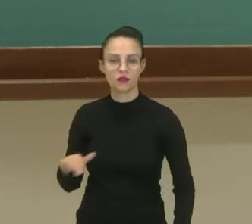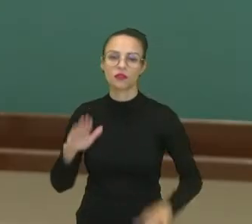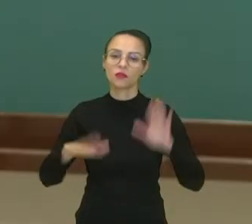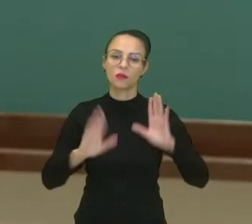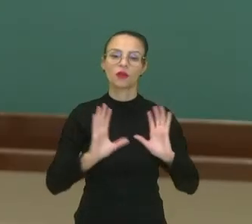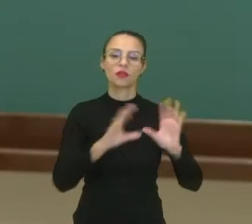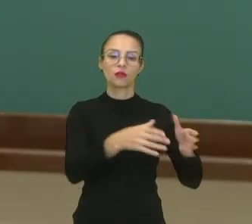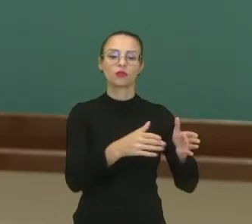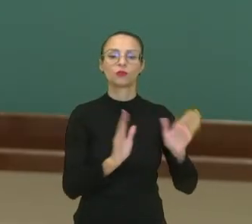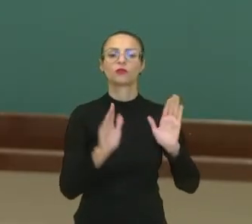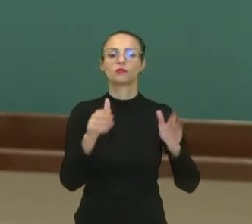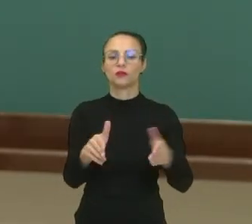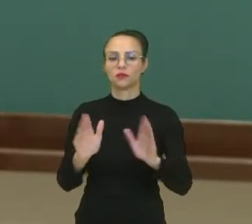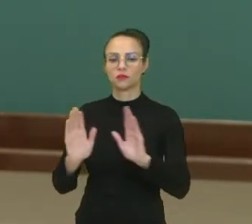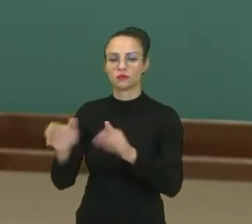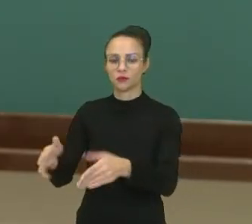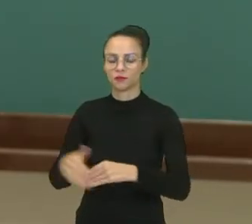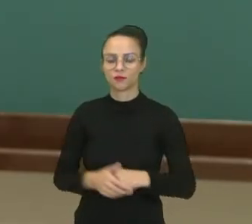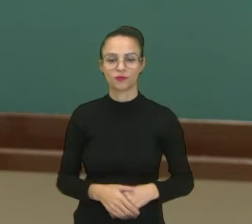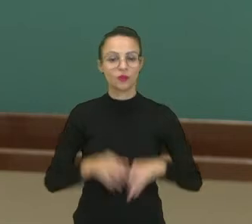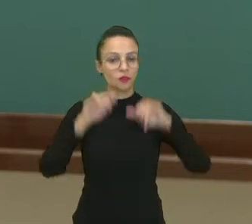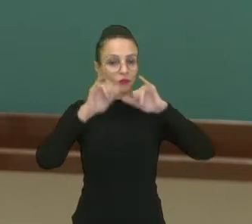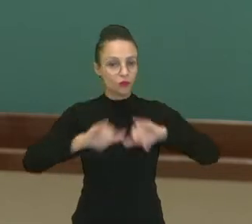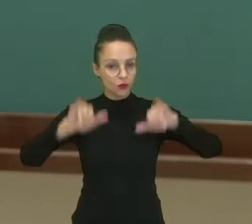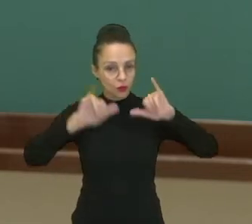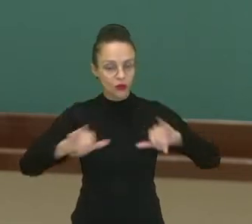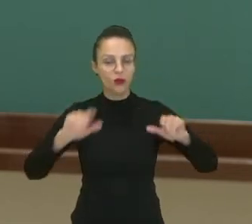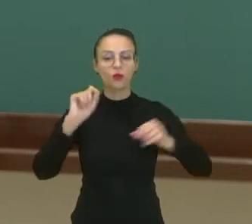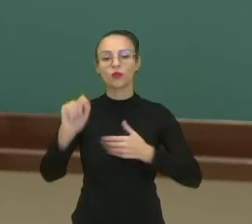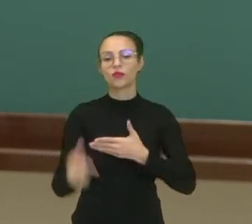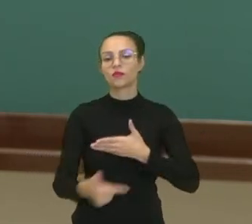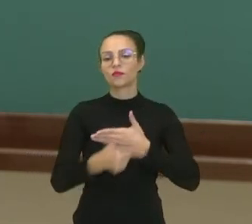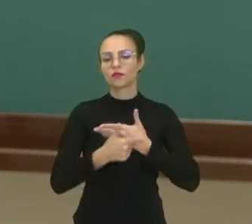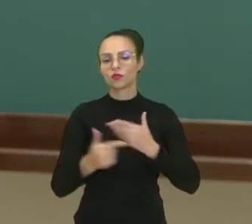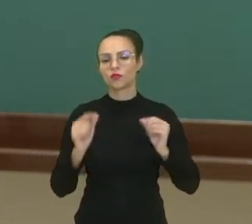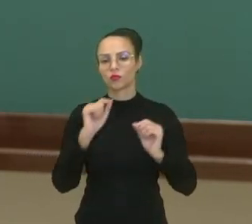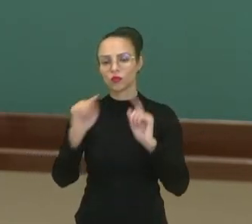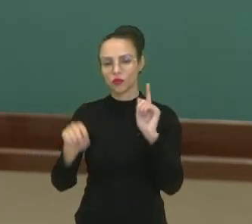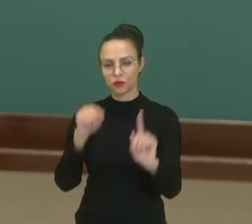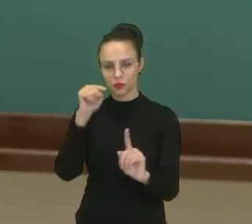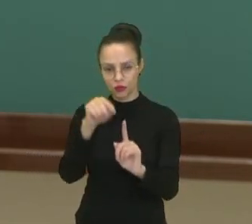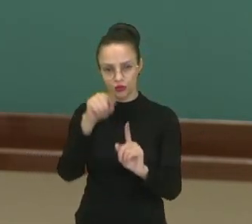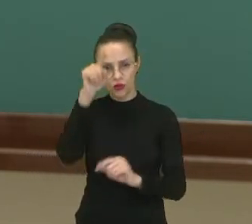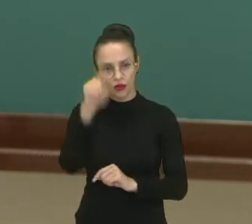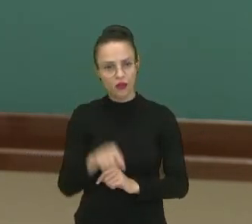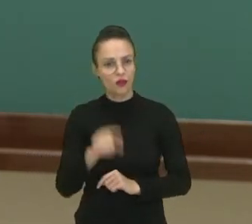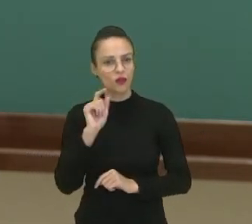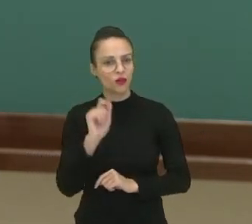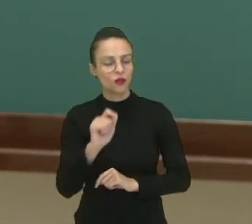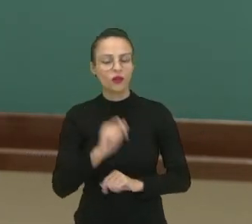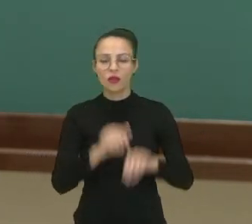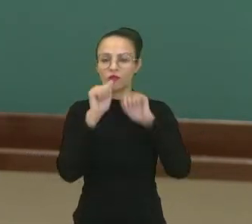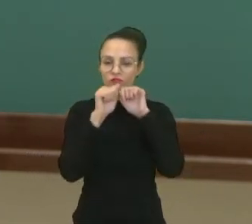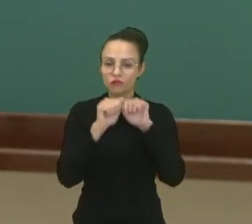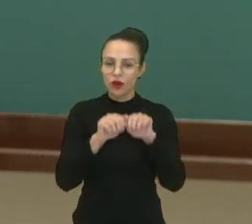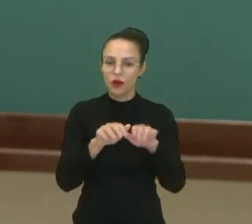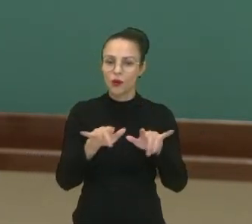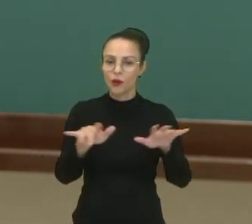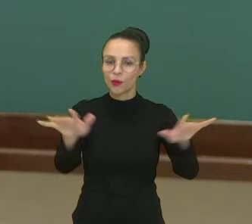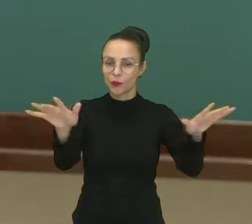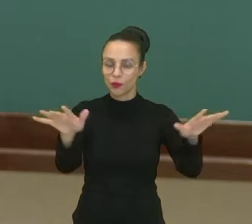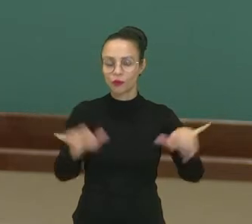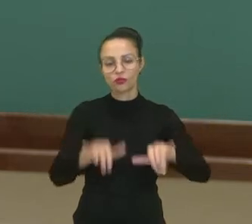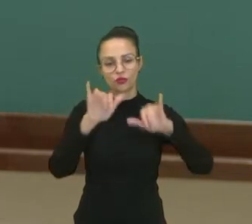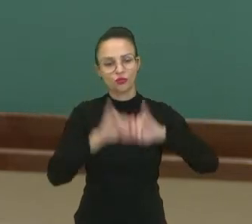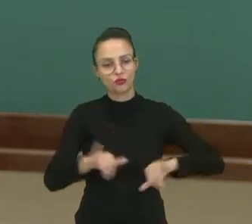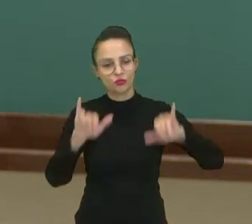nicho. A propaganda tem que função? Como o próprio nome diz, ó, propagar,